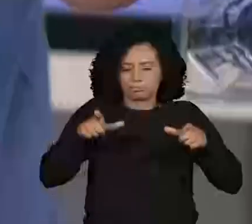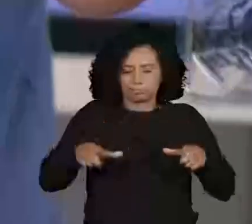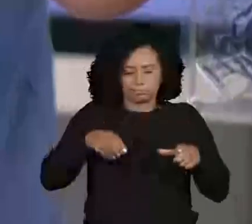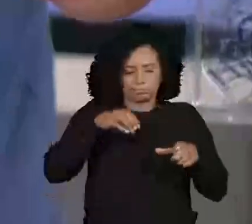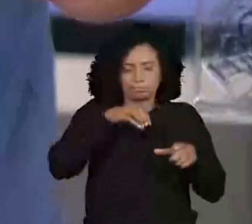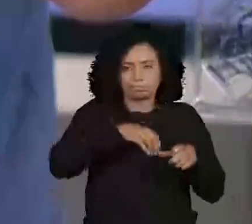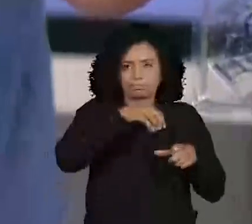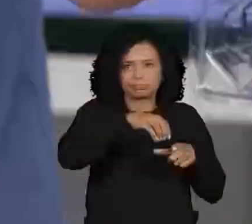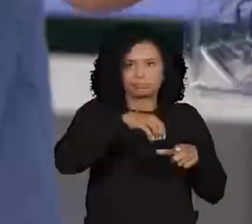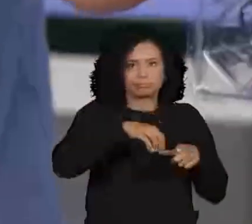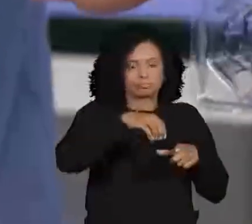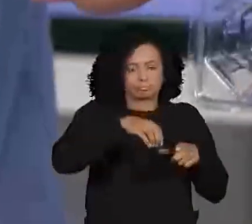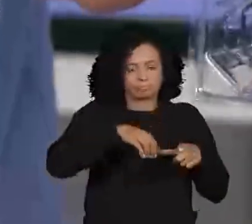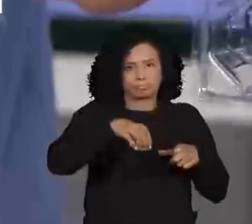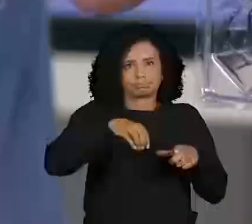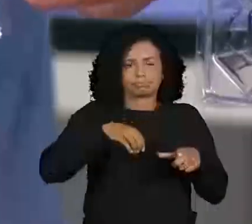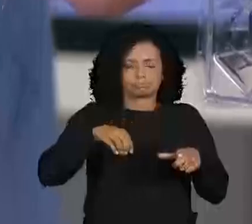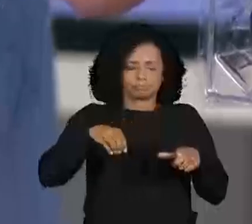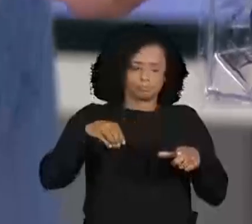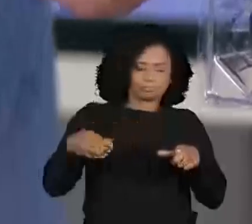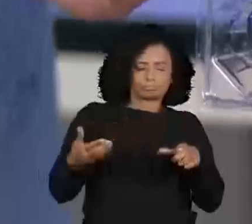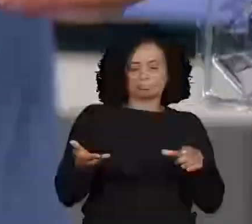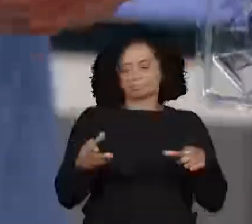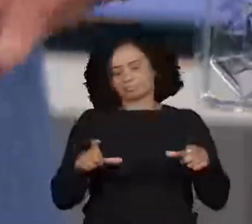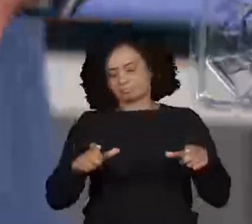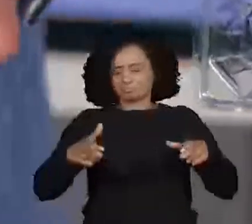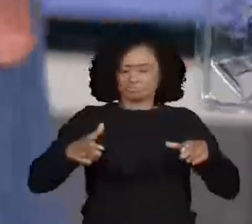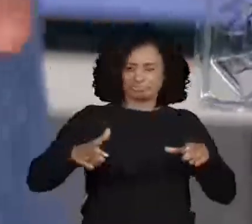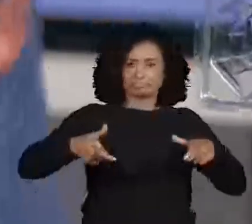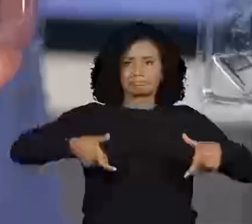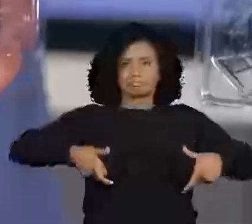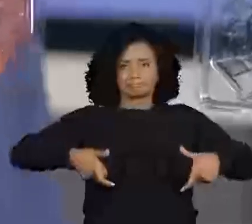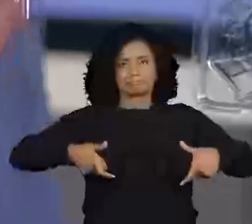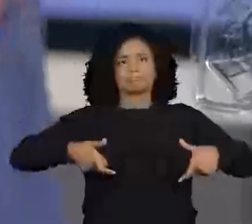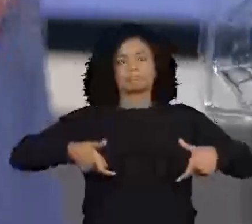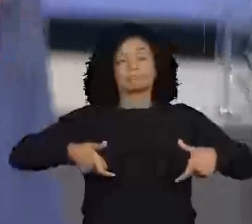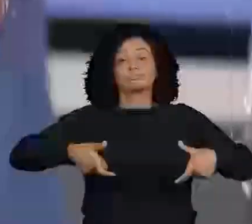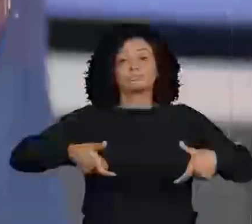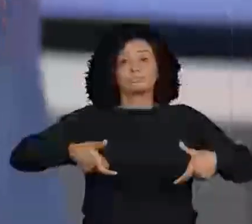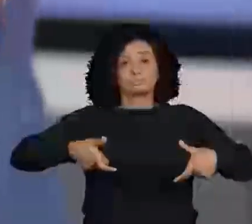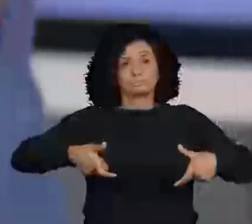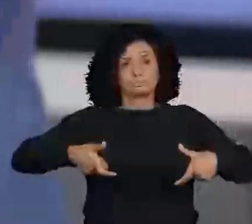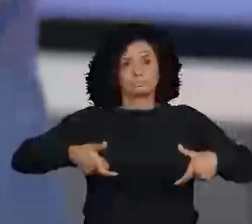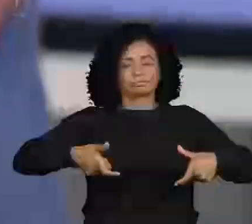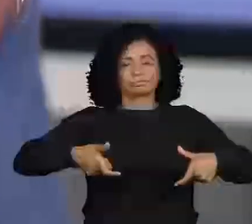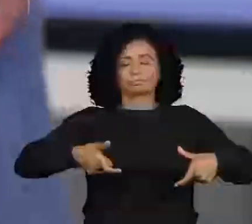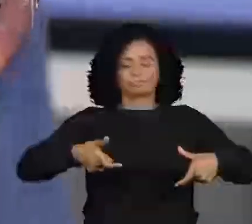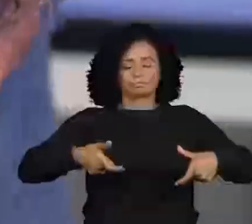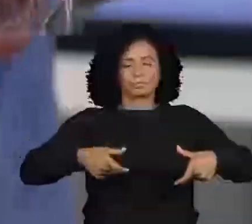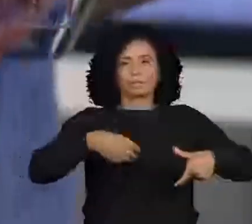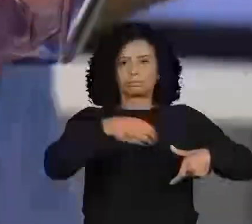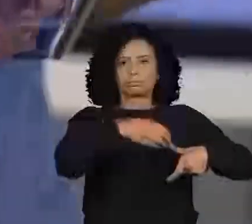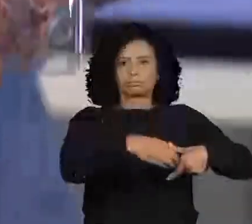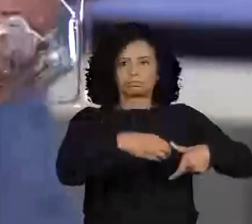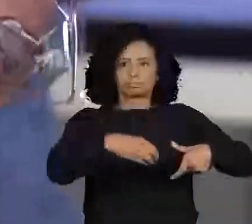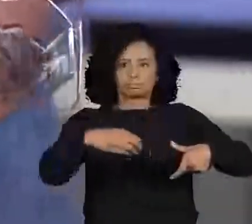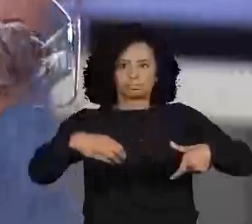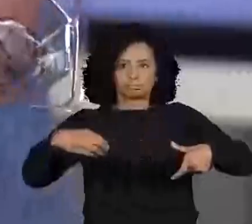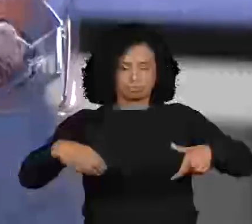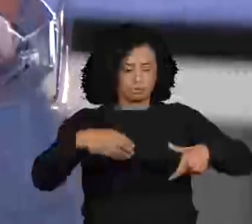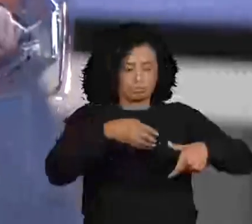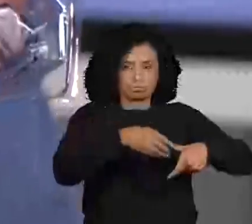ovo estourou menor tudo falei não vai dar certo aí eu tenho que sair daqui só a gente vai pegar uma bandejinha de ovo dessas aqui